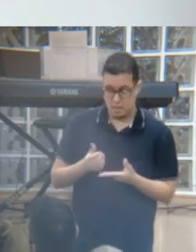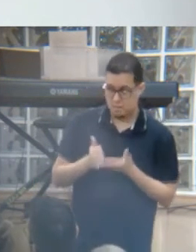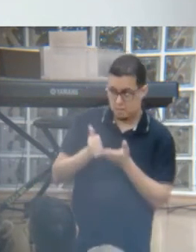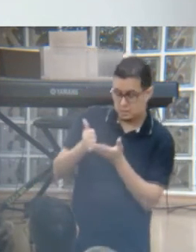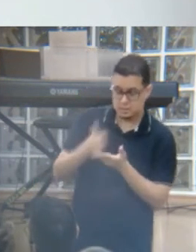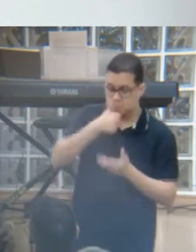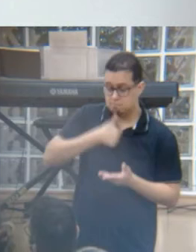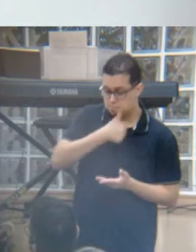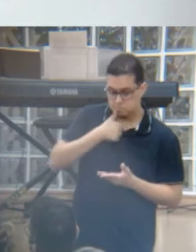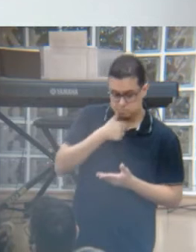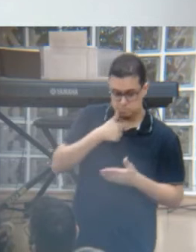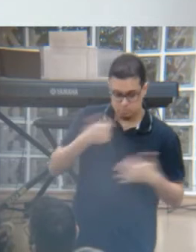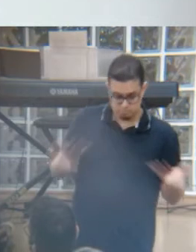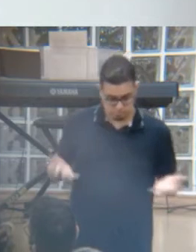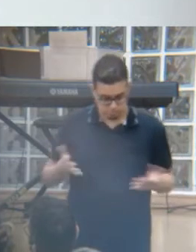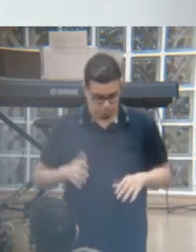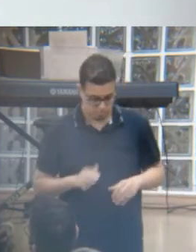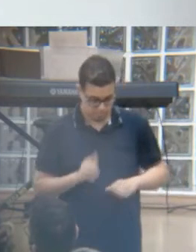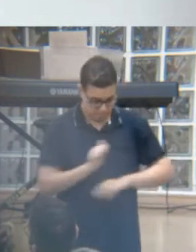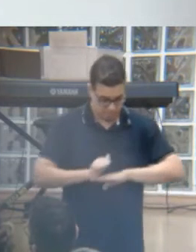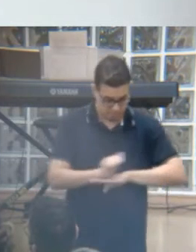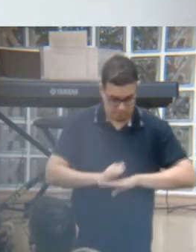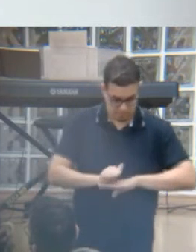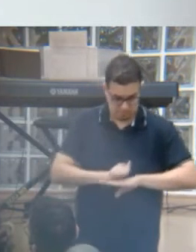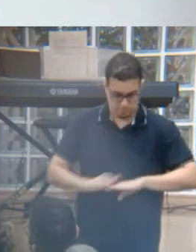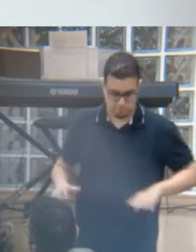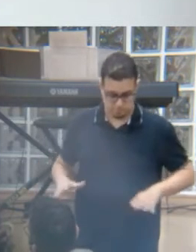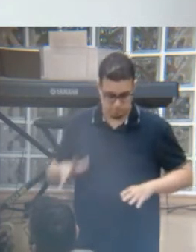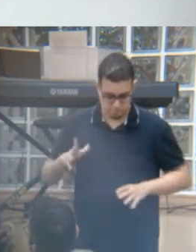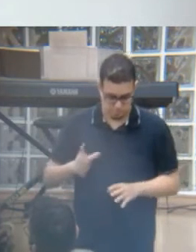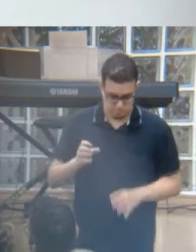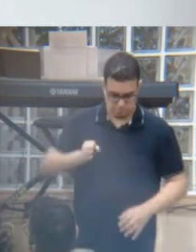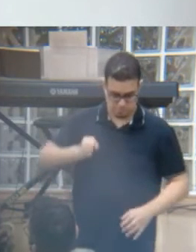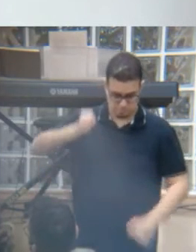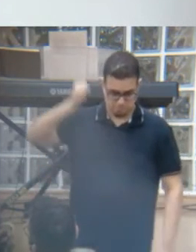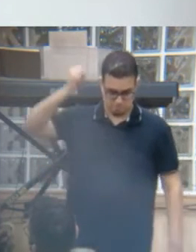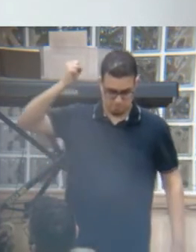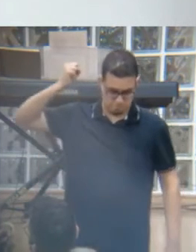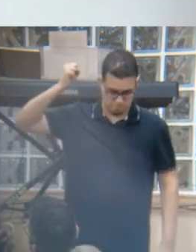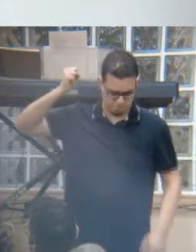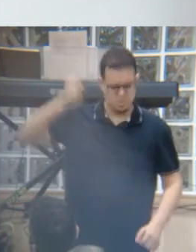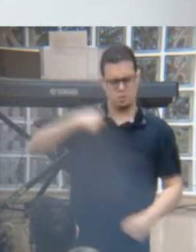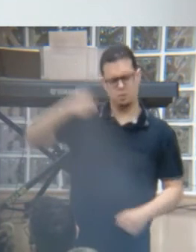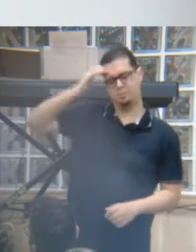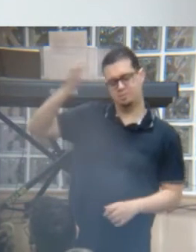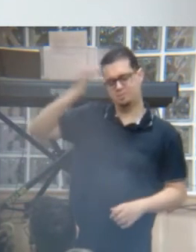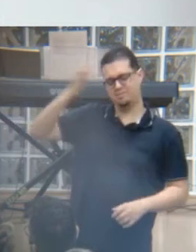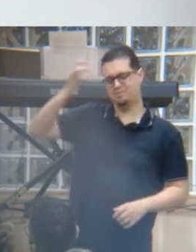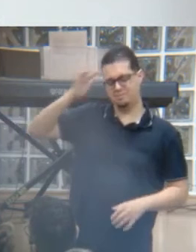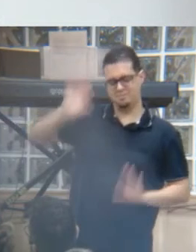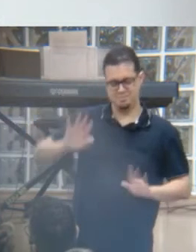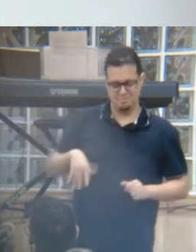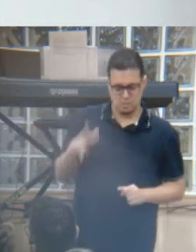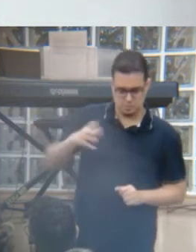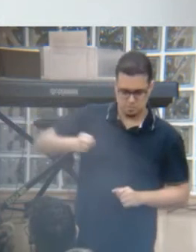ergue o cutelo para sacrificar o filho, fica imaginando a cena. Uma